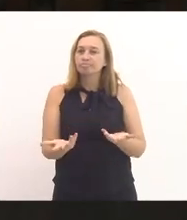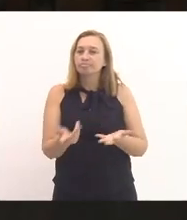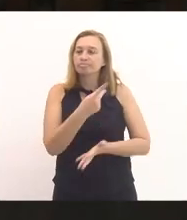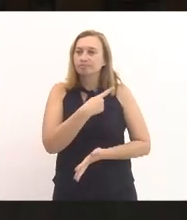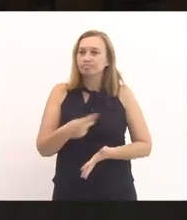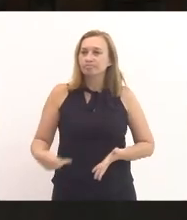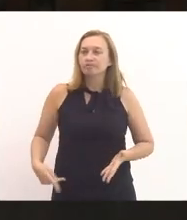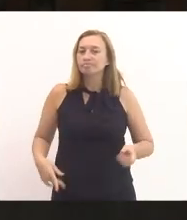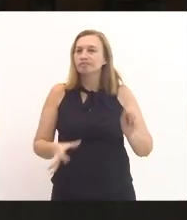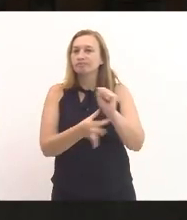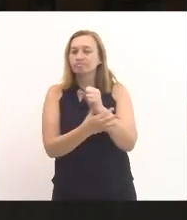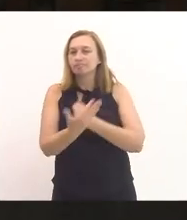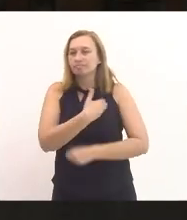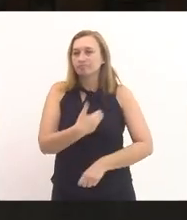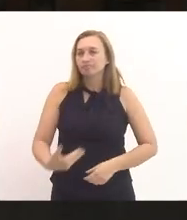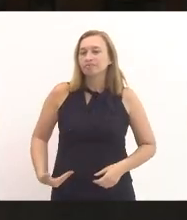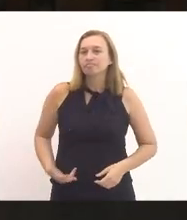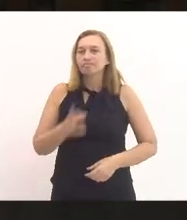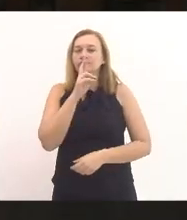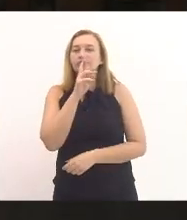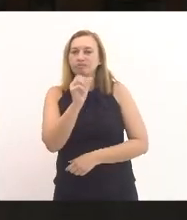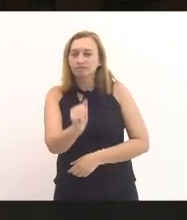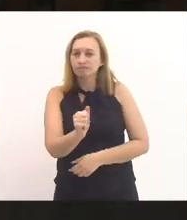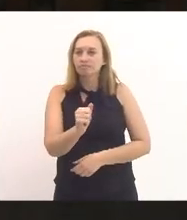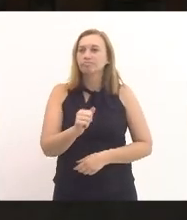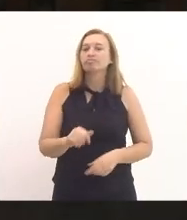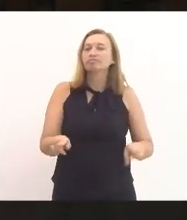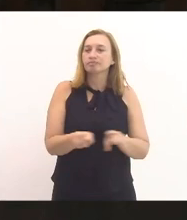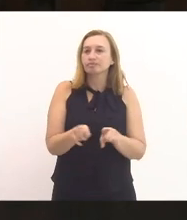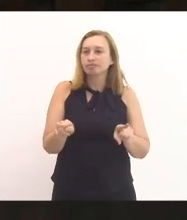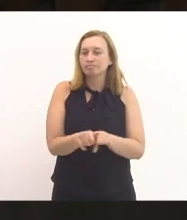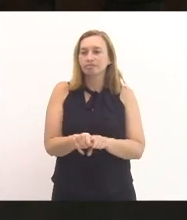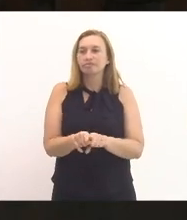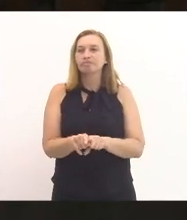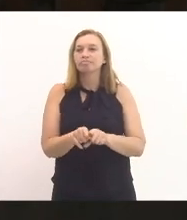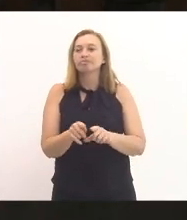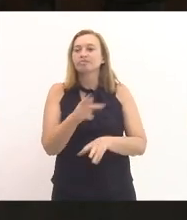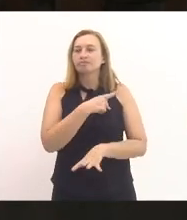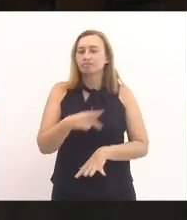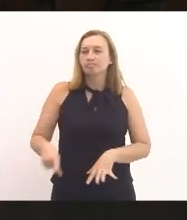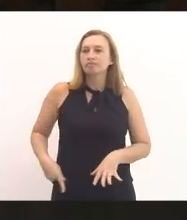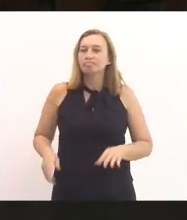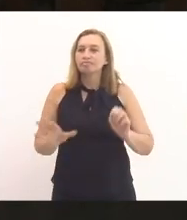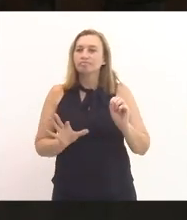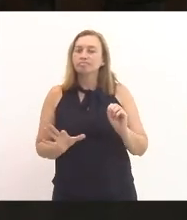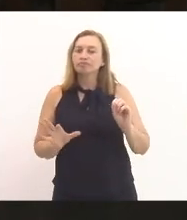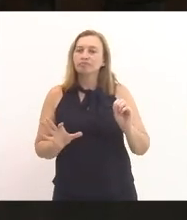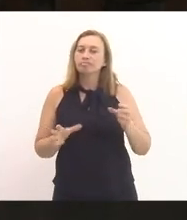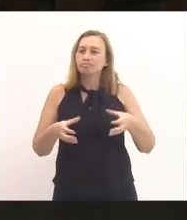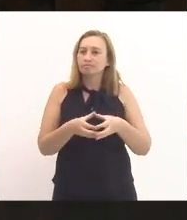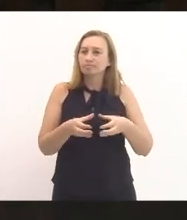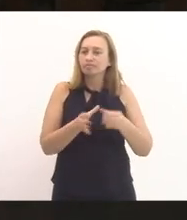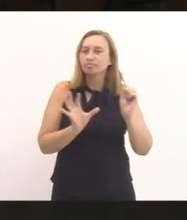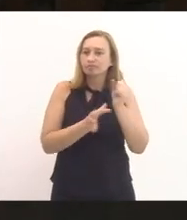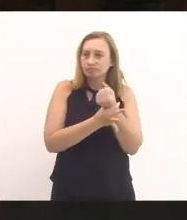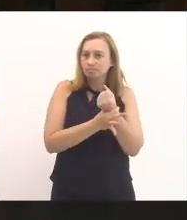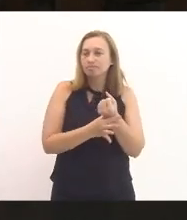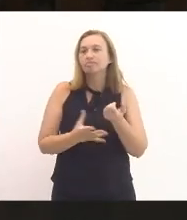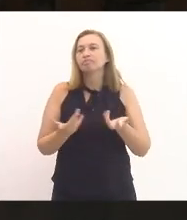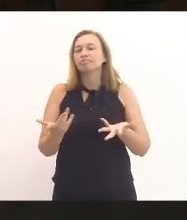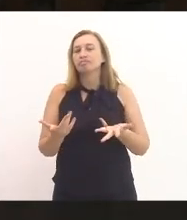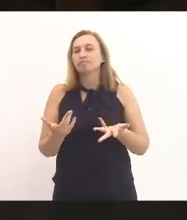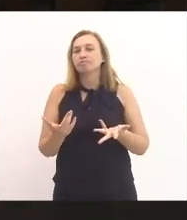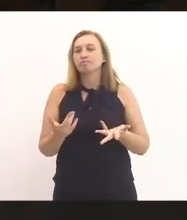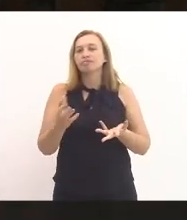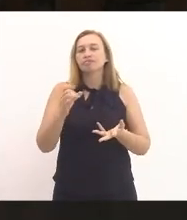presidente da Comissão de servidores deputados Rodrigo Amorim e também a condução do presidente da Comissão de segurança Doutor Oi